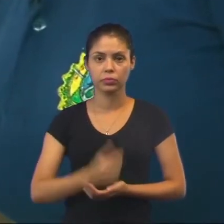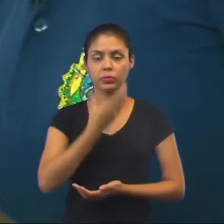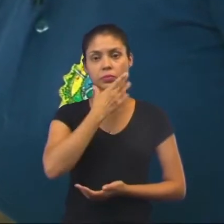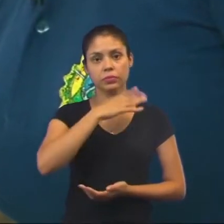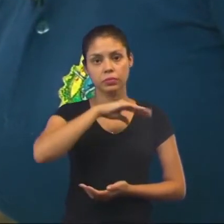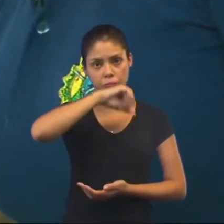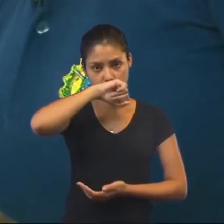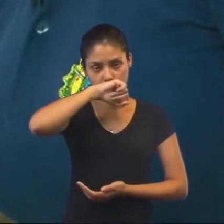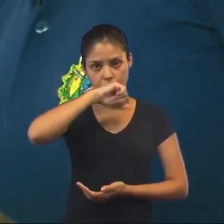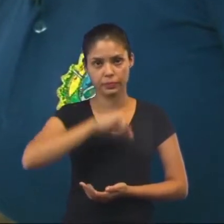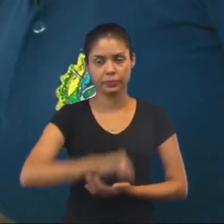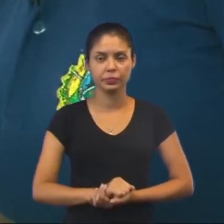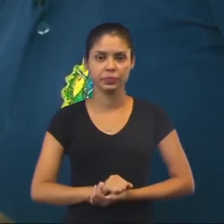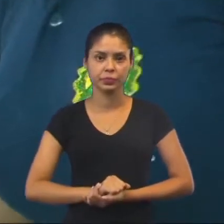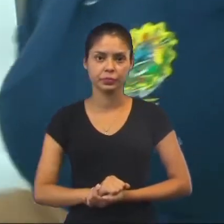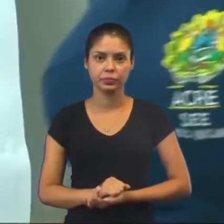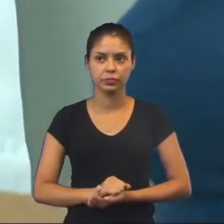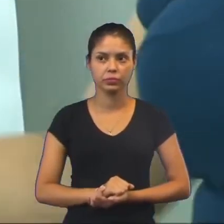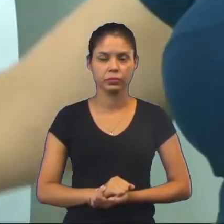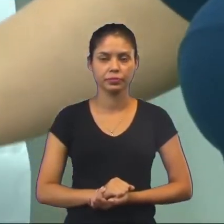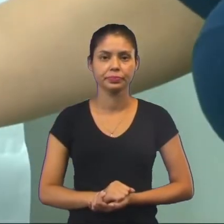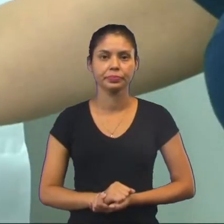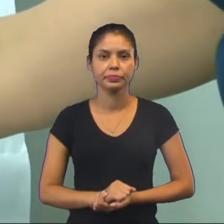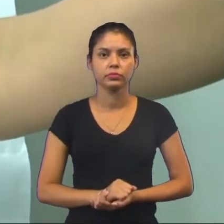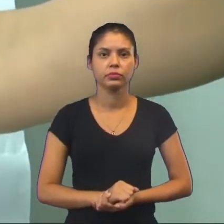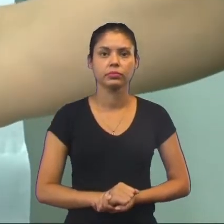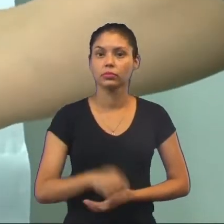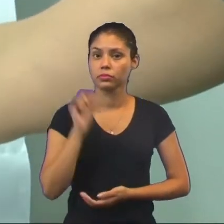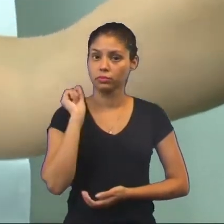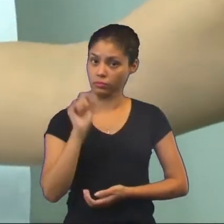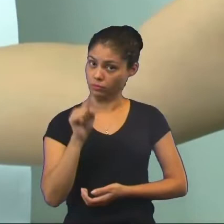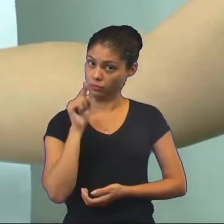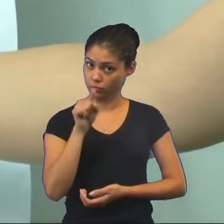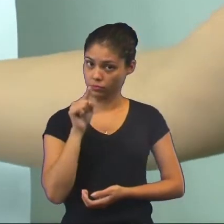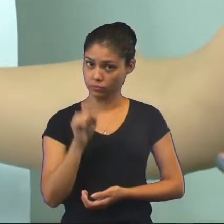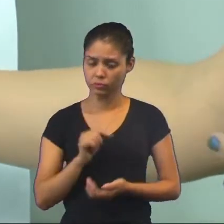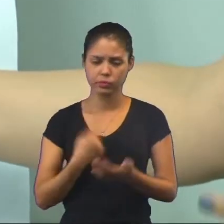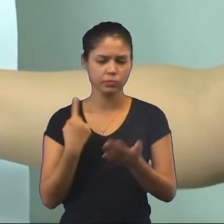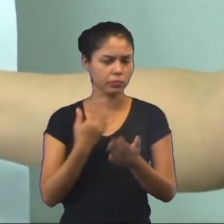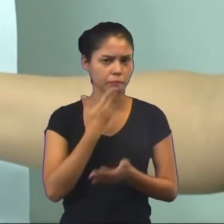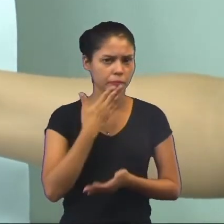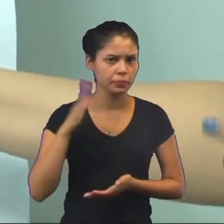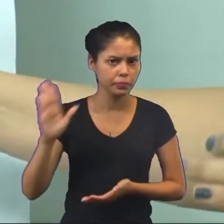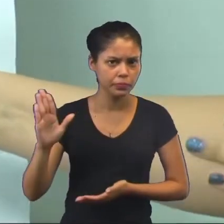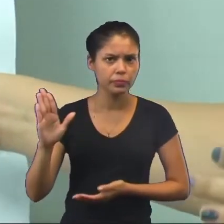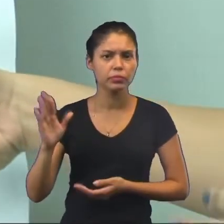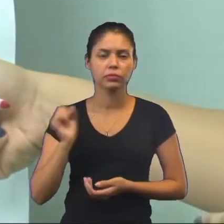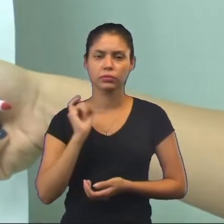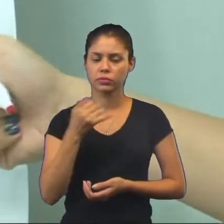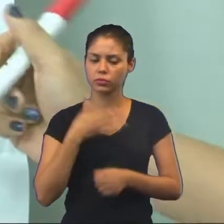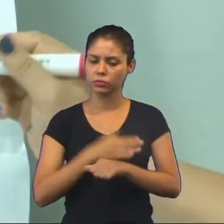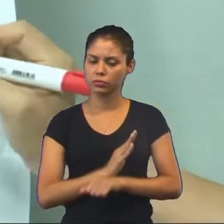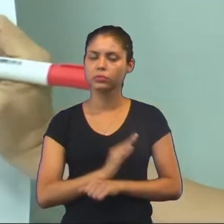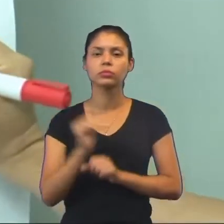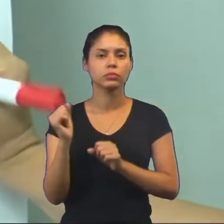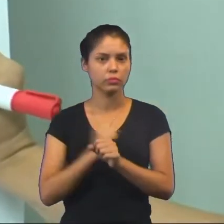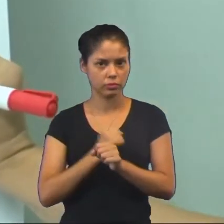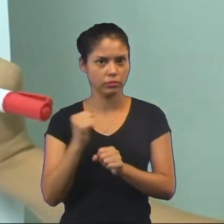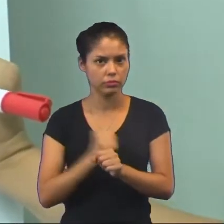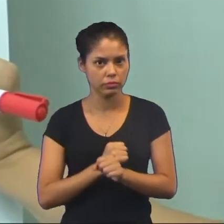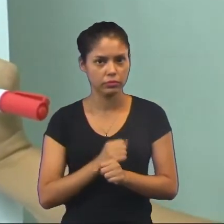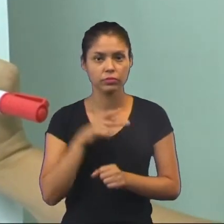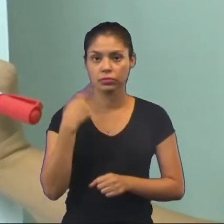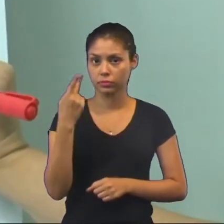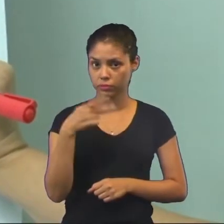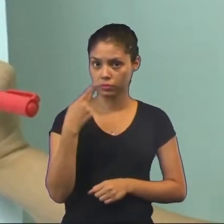pai? A fala do pai. E você não me prometeu uma bicicleta se eu passasse de ano?